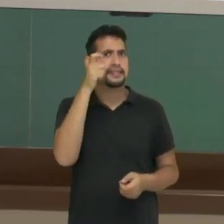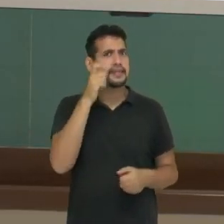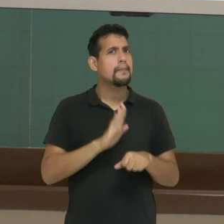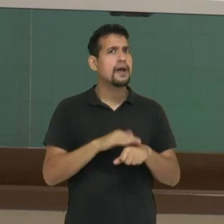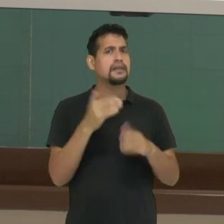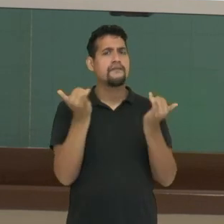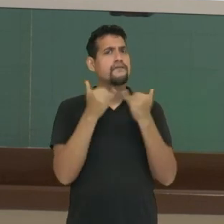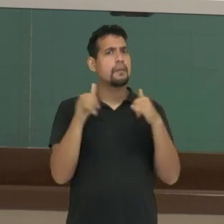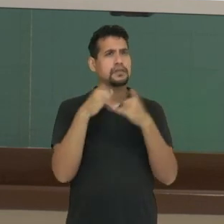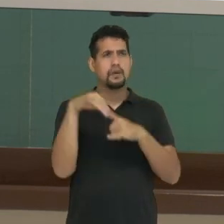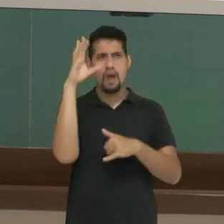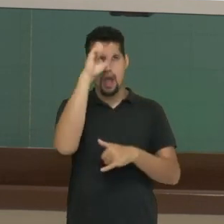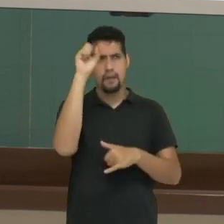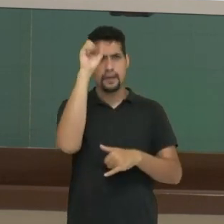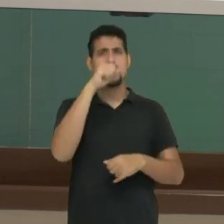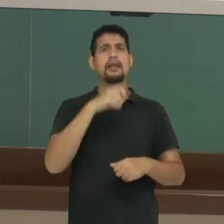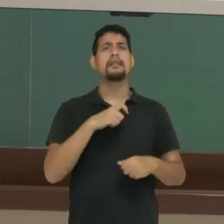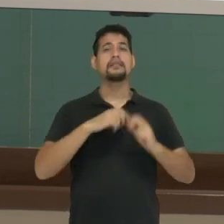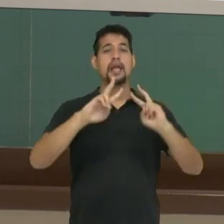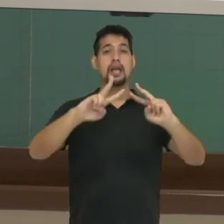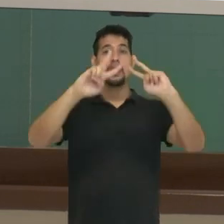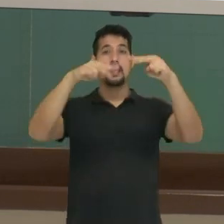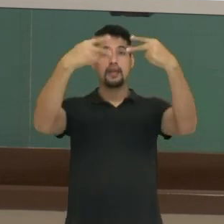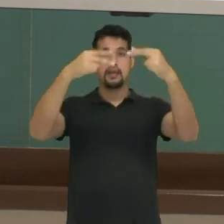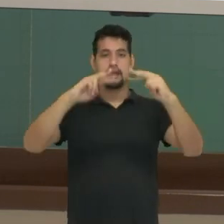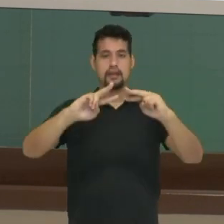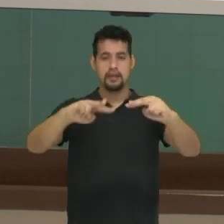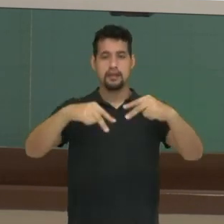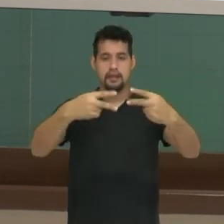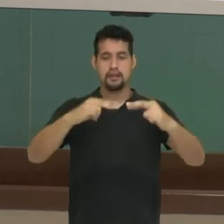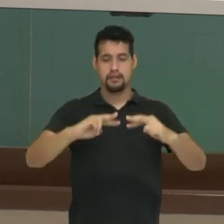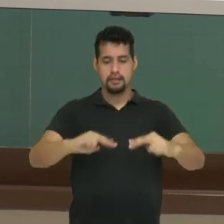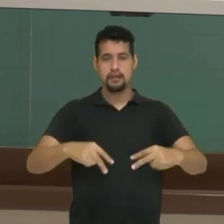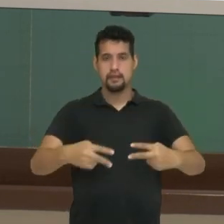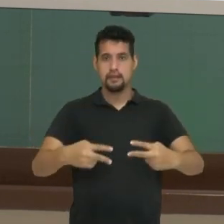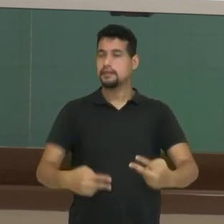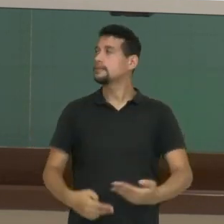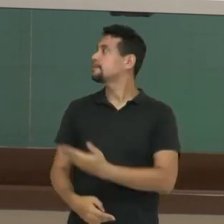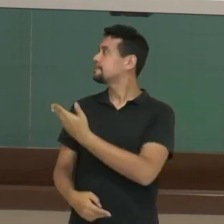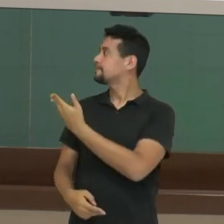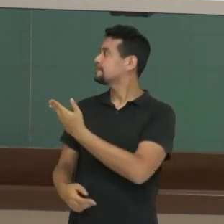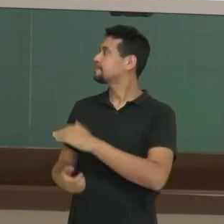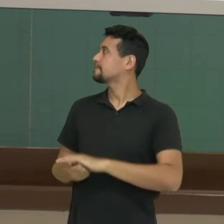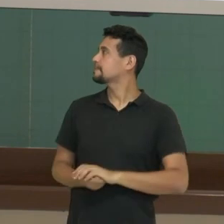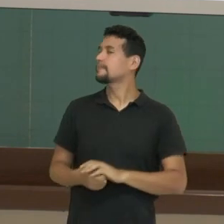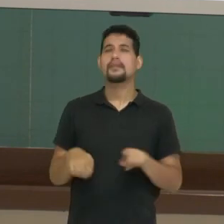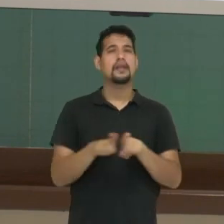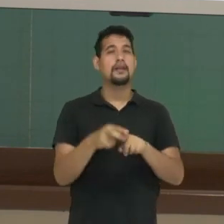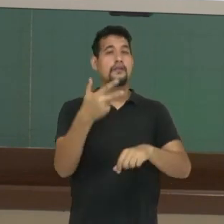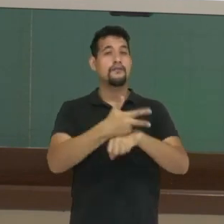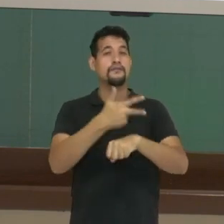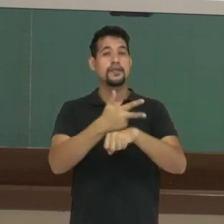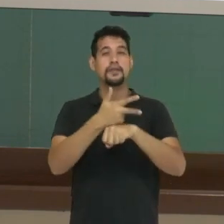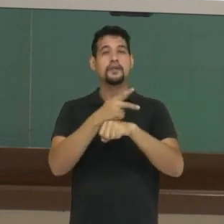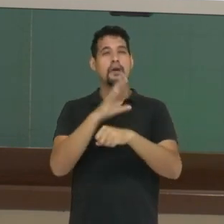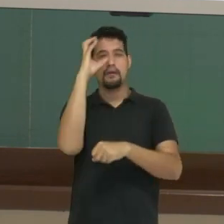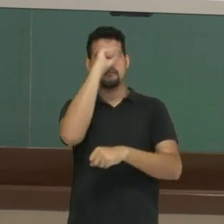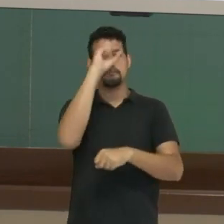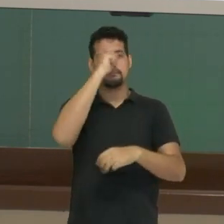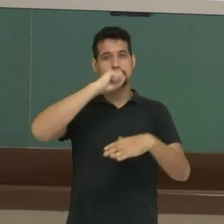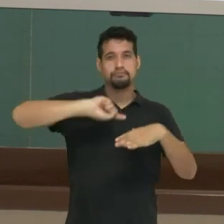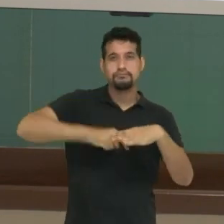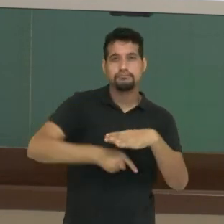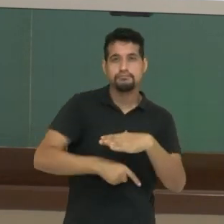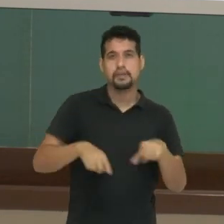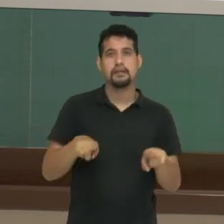mais informações, vejam aqui esses links, esses vídeos para aprofundar o conhecimento de